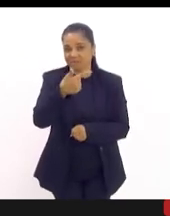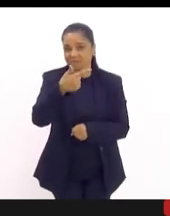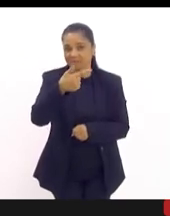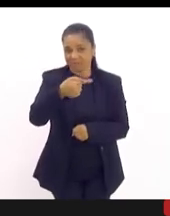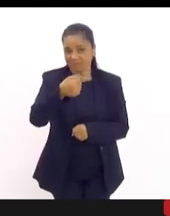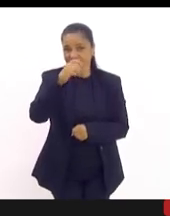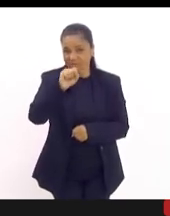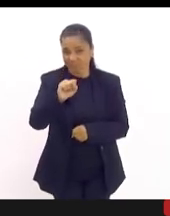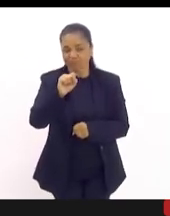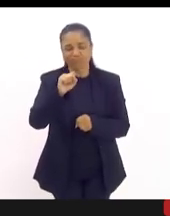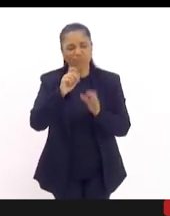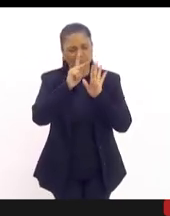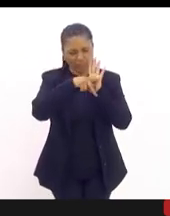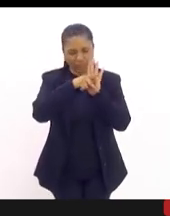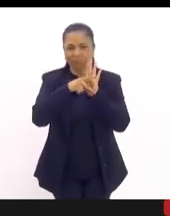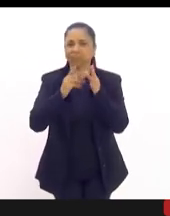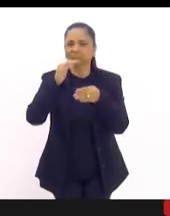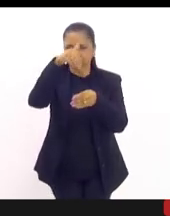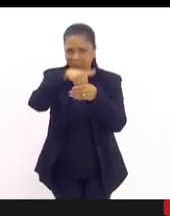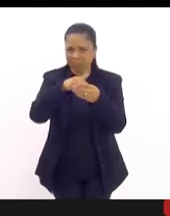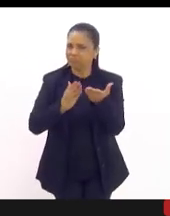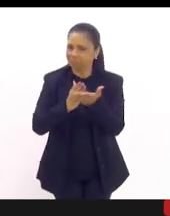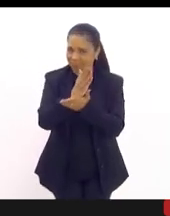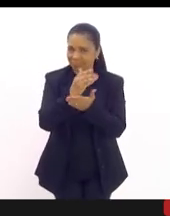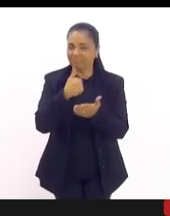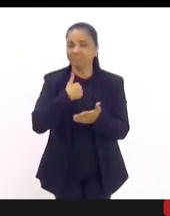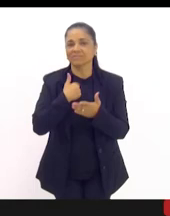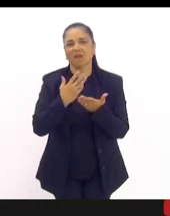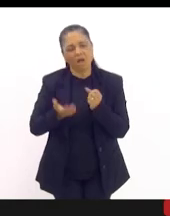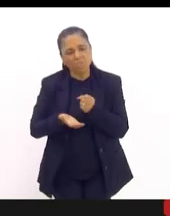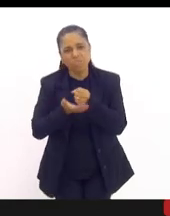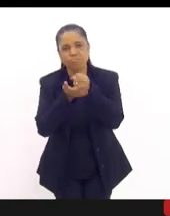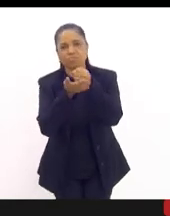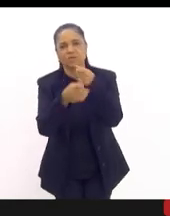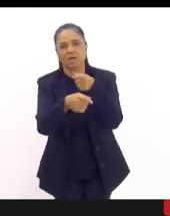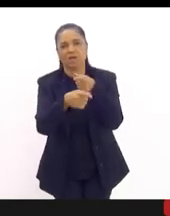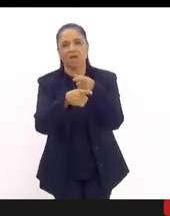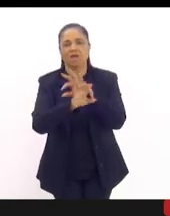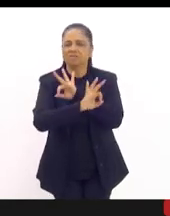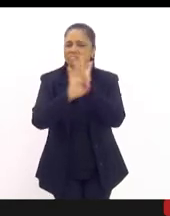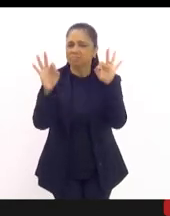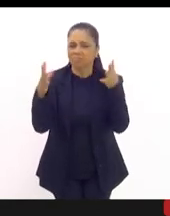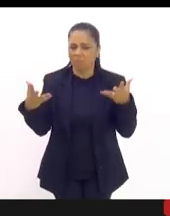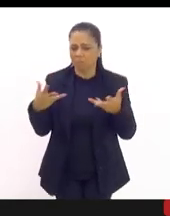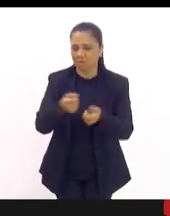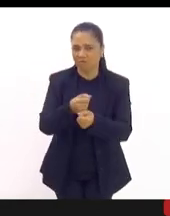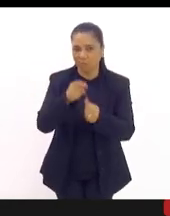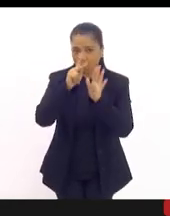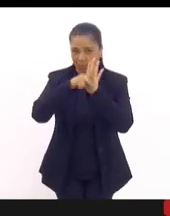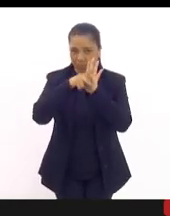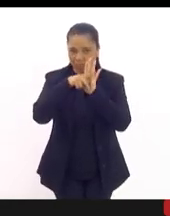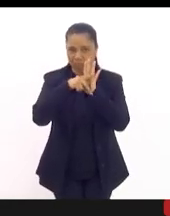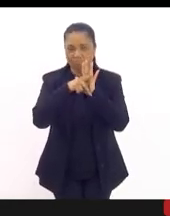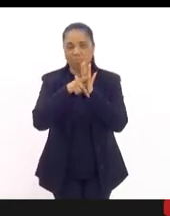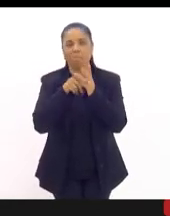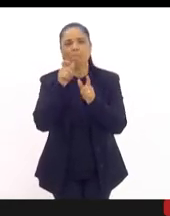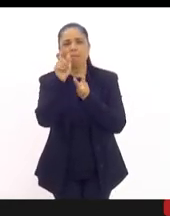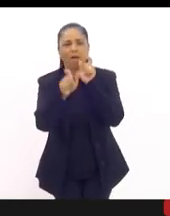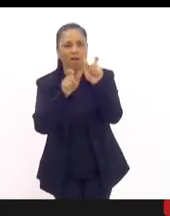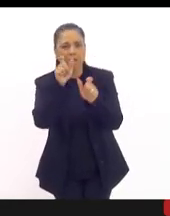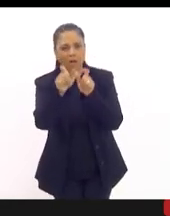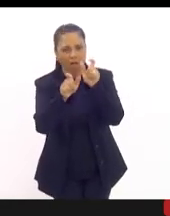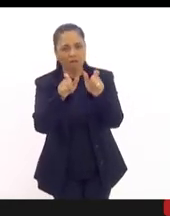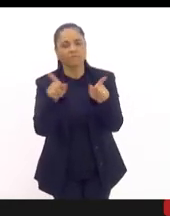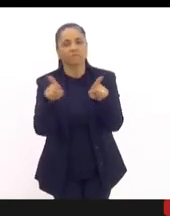um excelente projeto e apoiar as suas palavras que são muito corretas em relação ao nosso